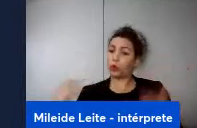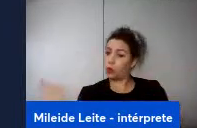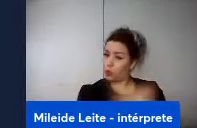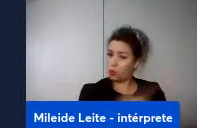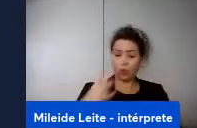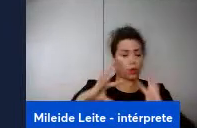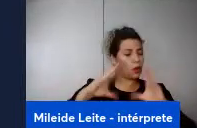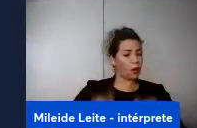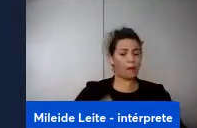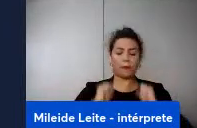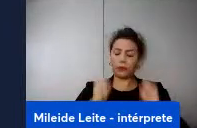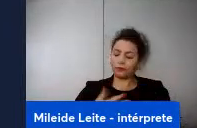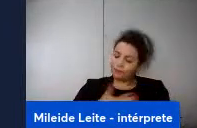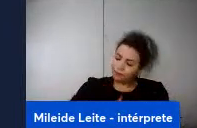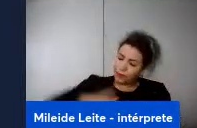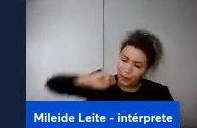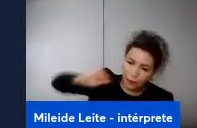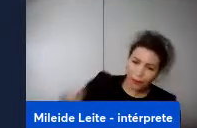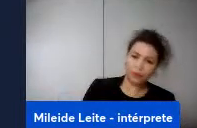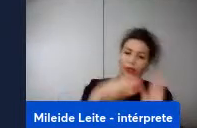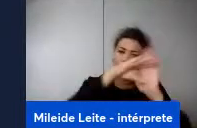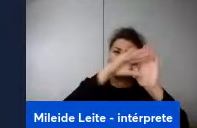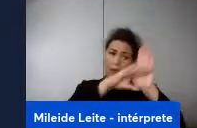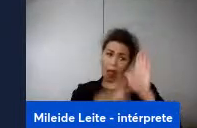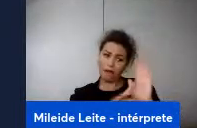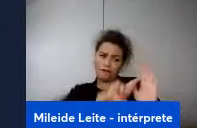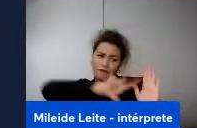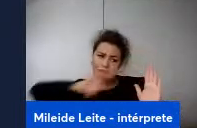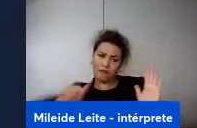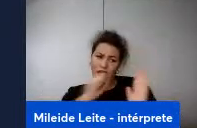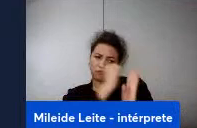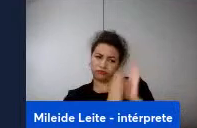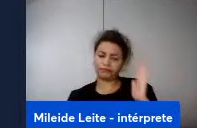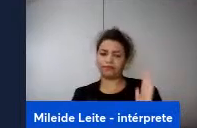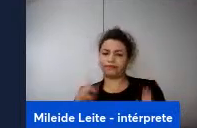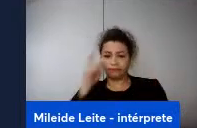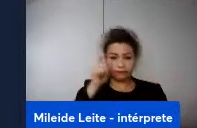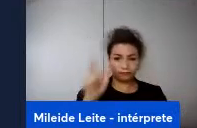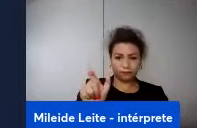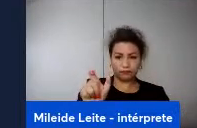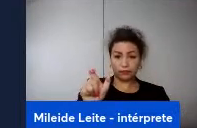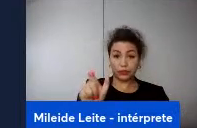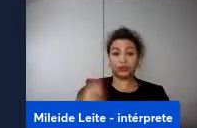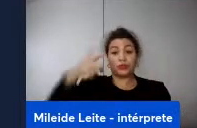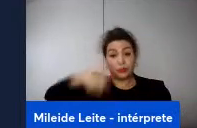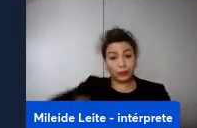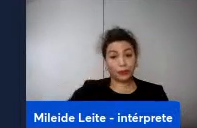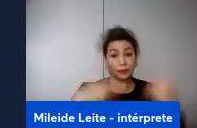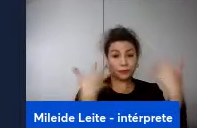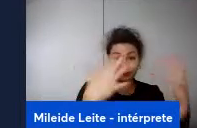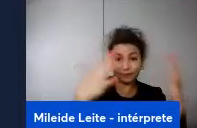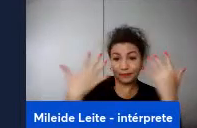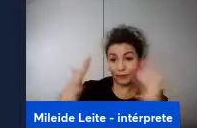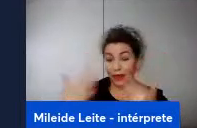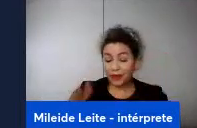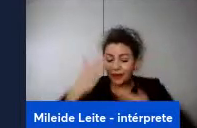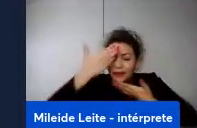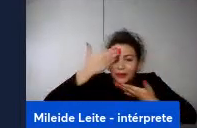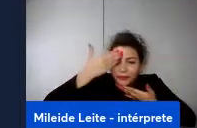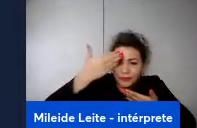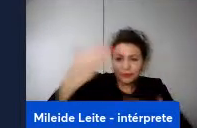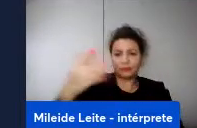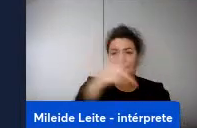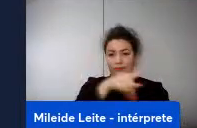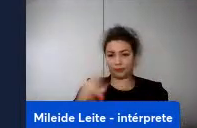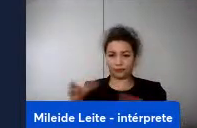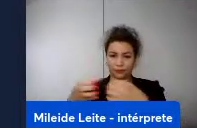possamos desfrutar da programação que está recheada de atividades muito interessantes. Mais uma vez, parabéns e obrigada aos